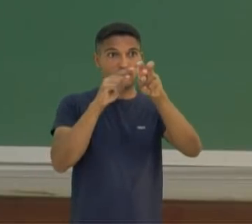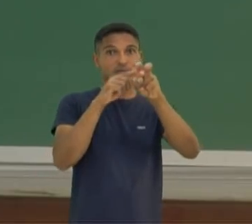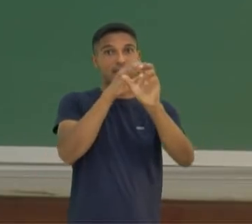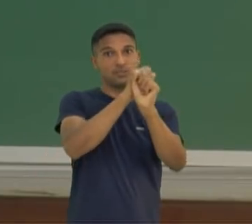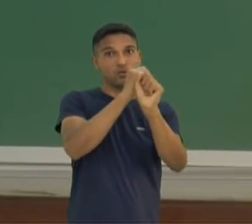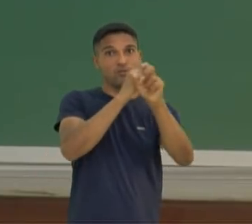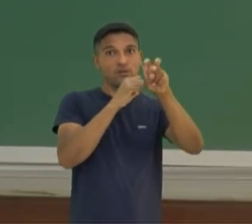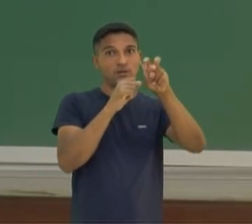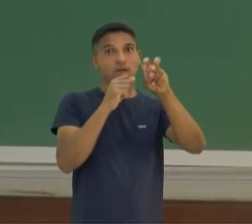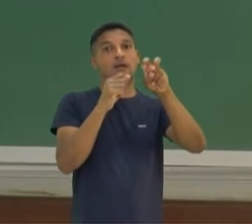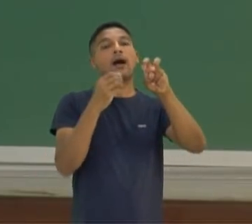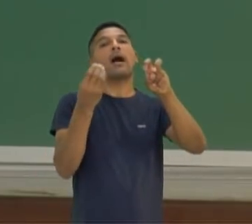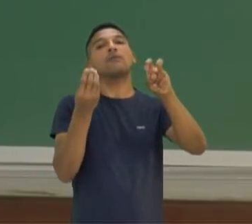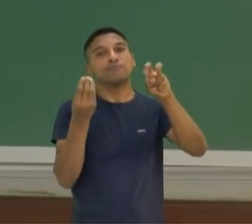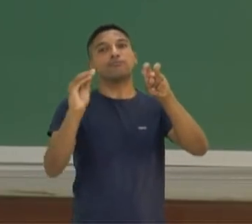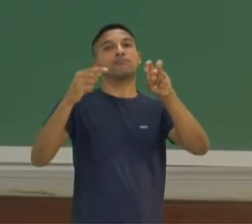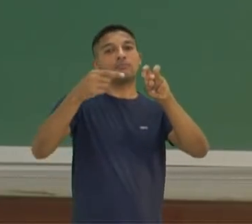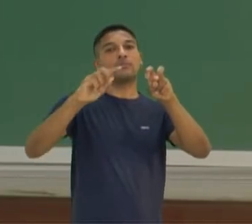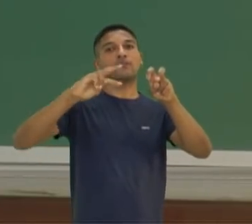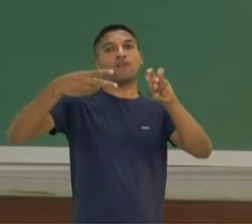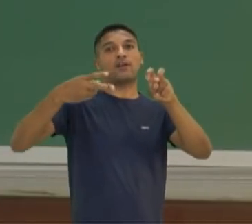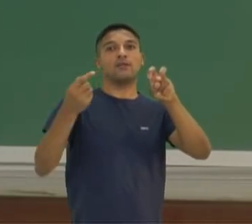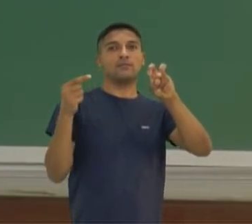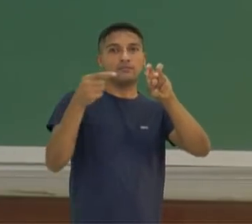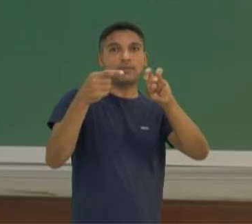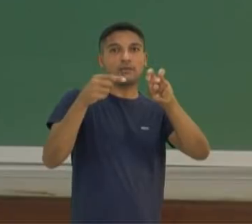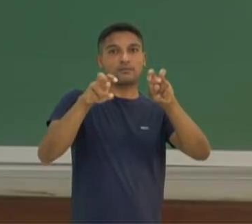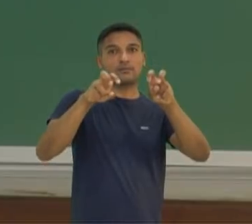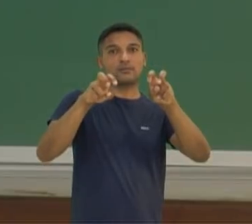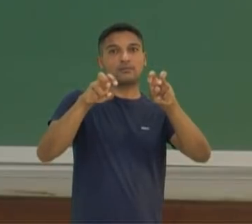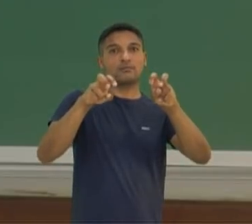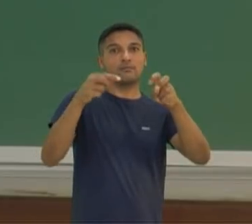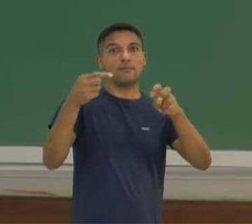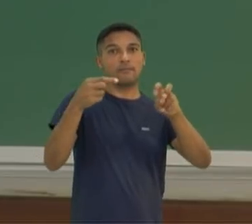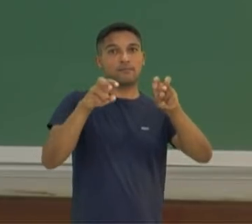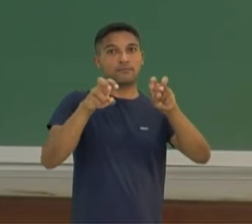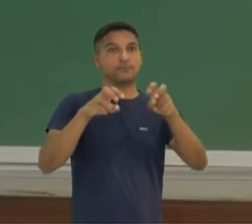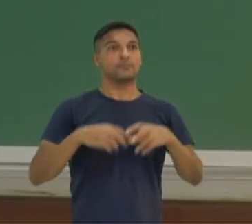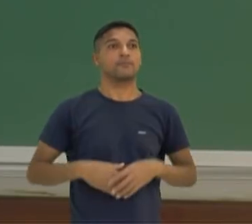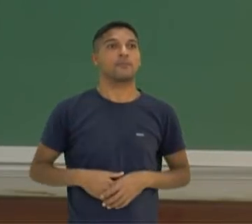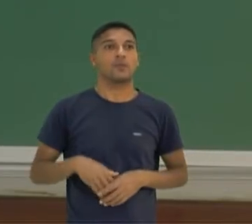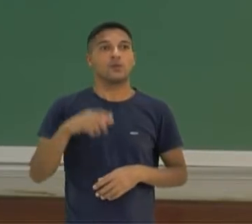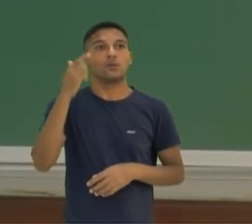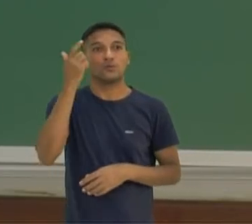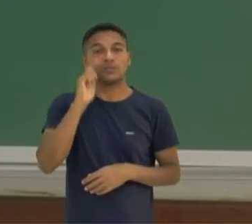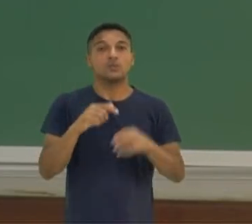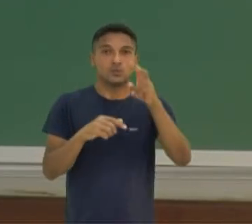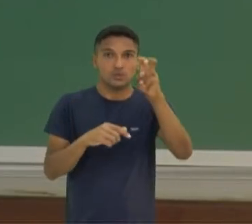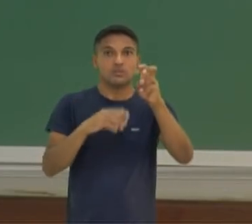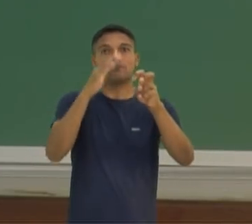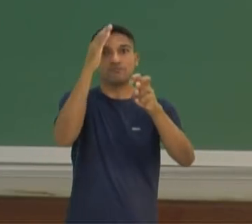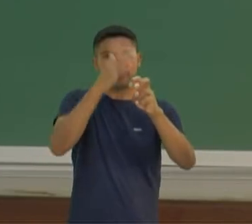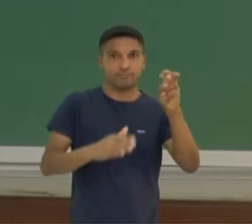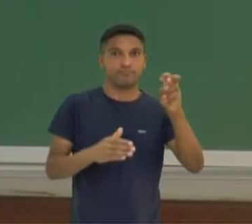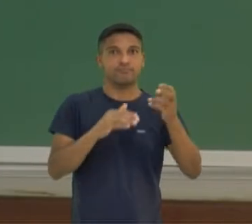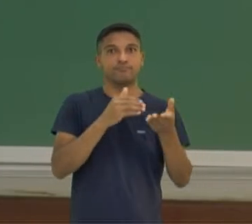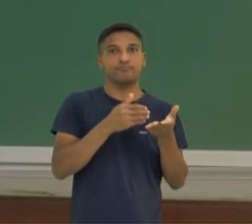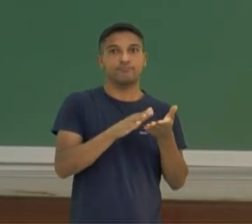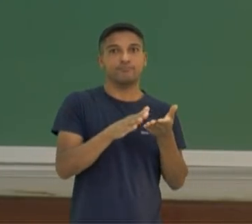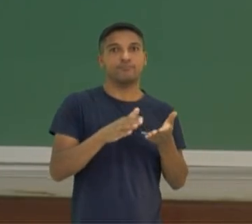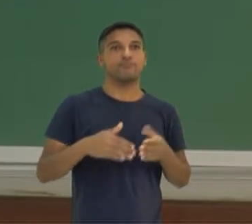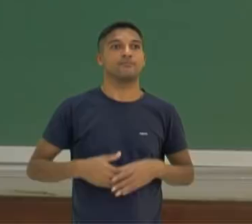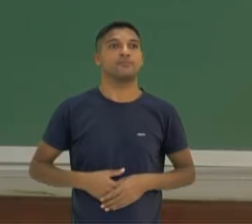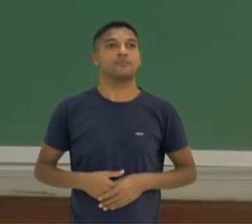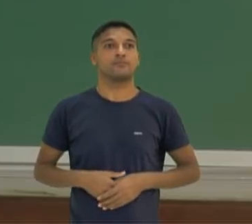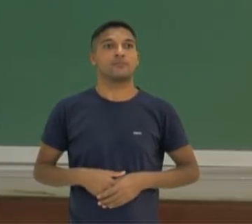seu simétrico, né? Menos 5. Então, consegui eliminar esse 5. Aí me